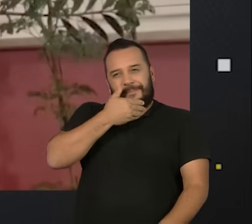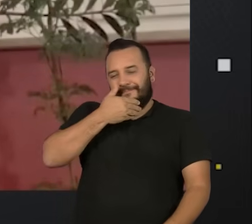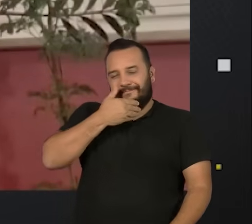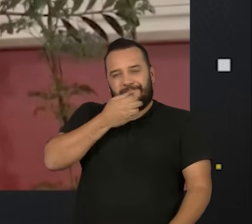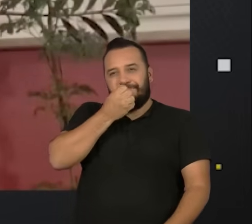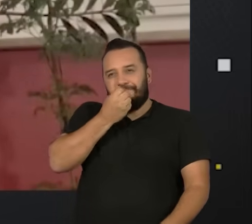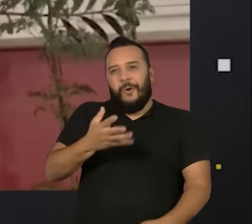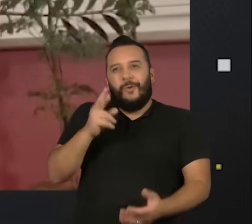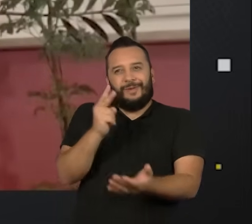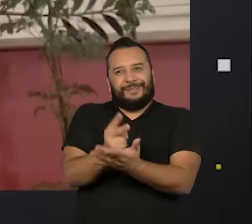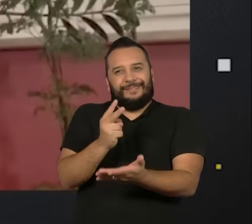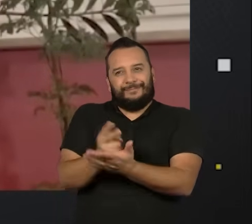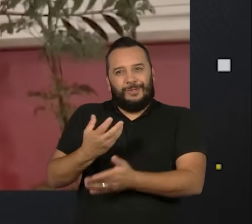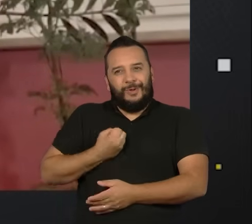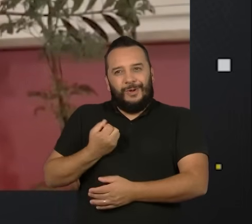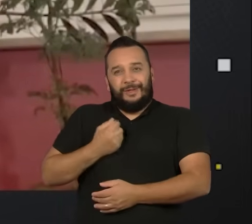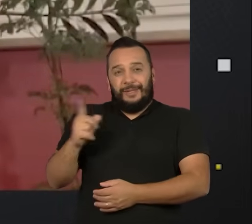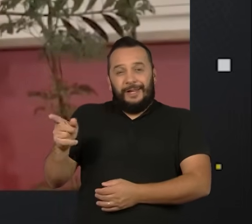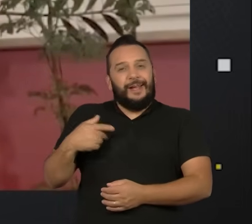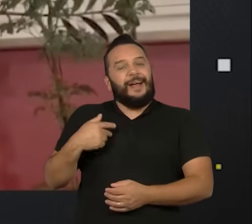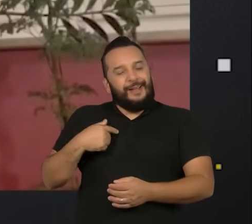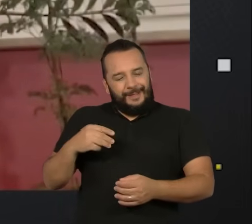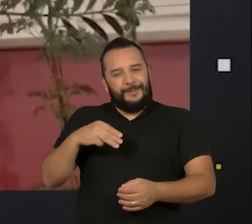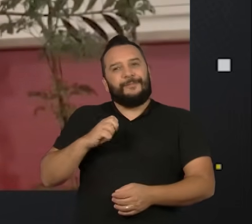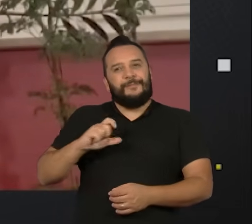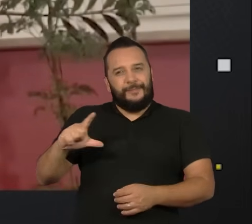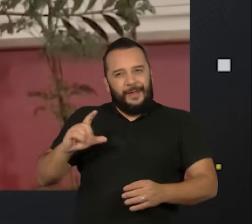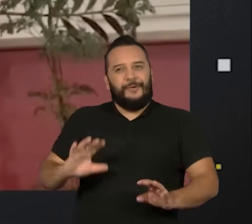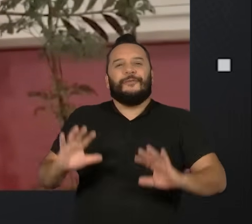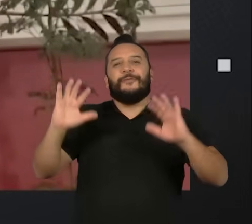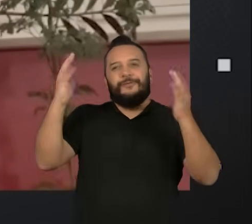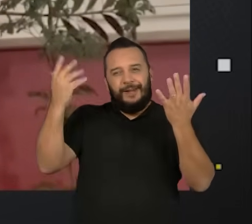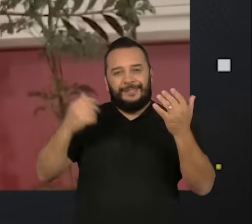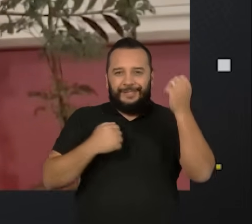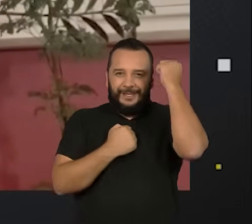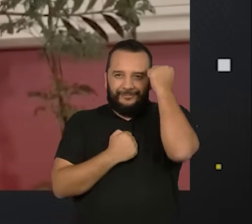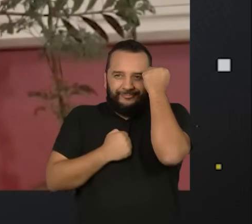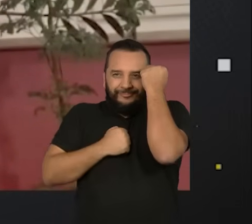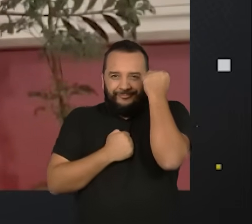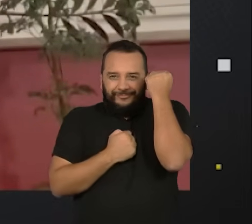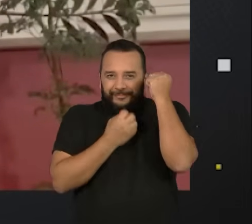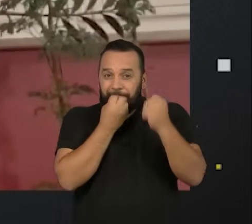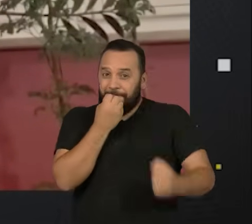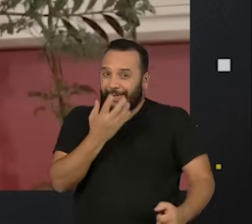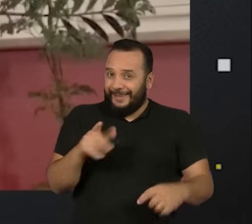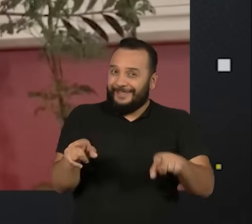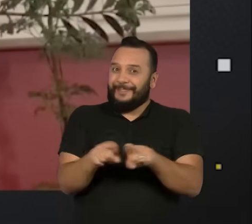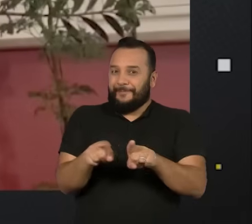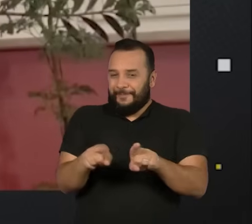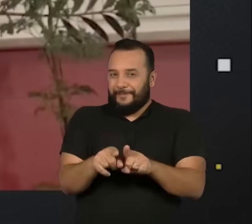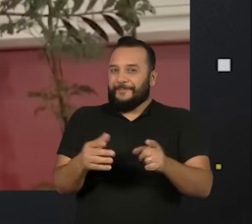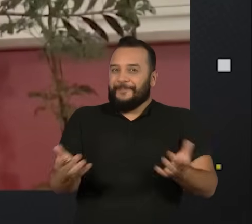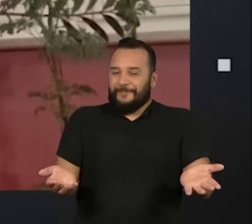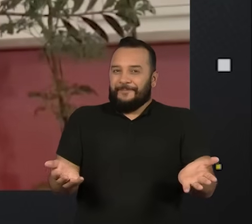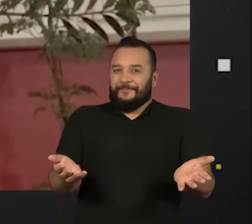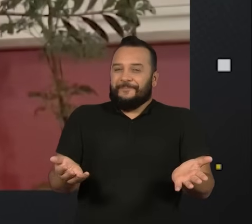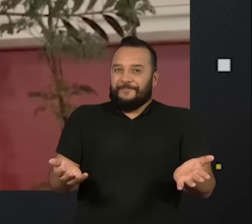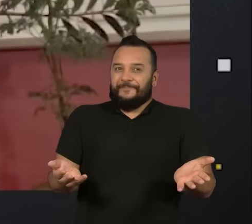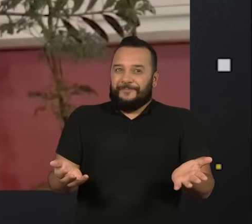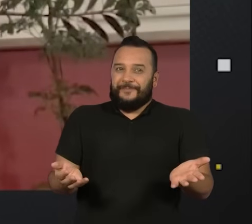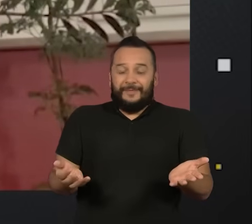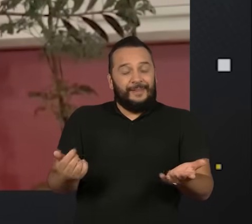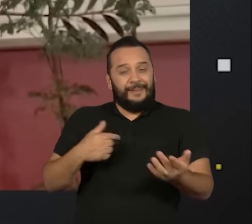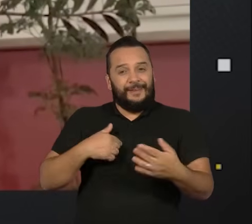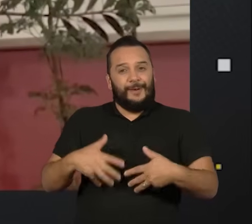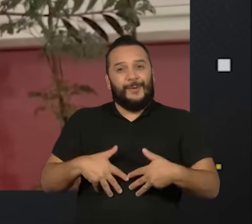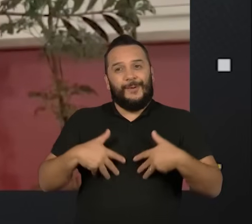gente ia a muita festa. A Mel é muito festeira e ela dança muito bem forró. E a gente sempre se